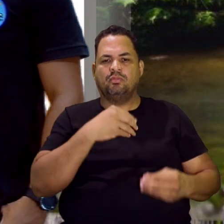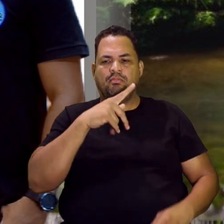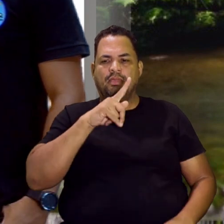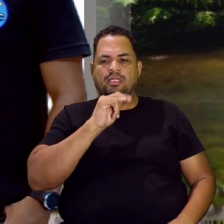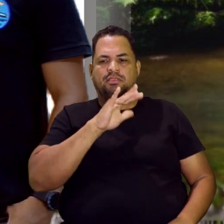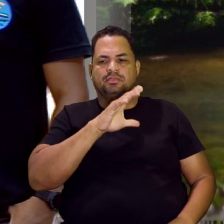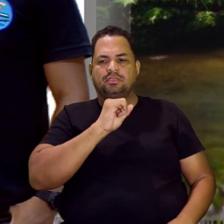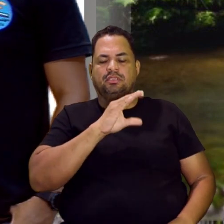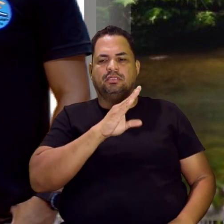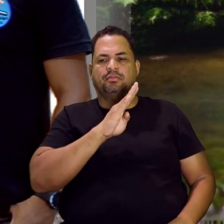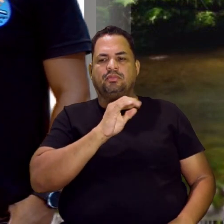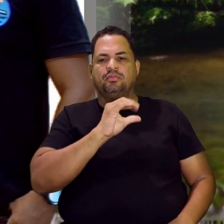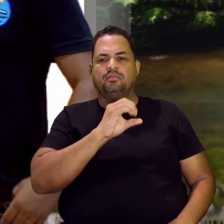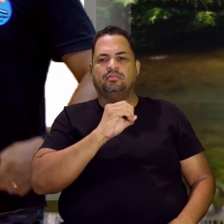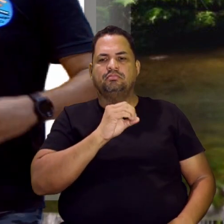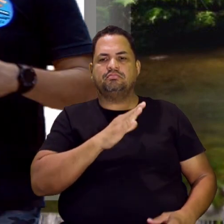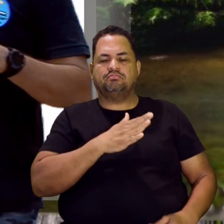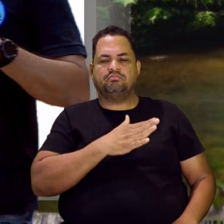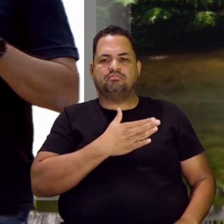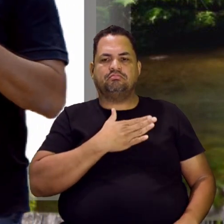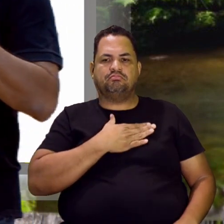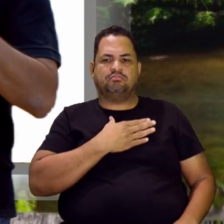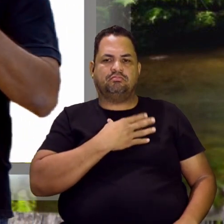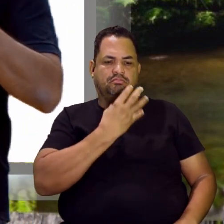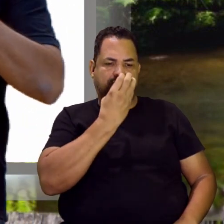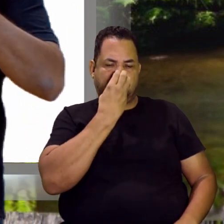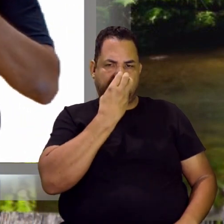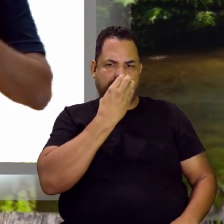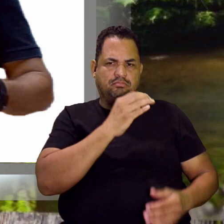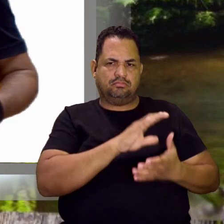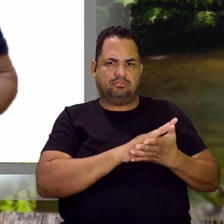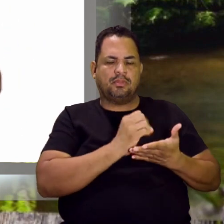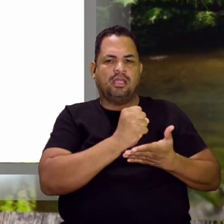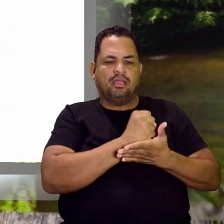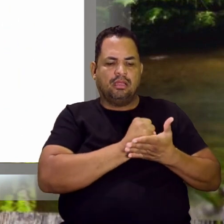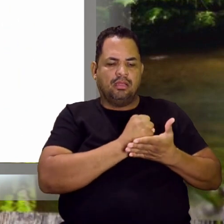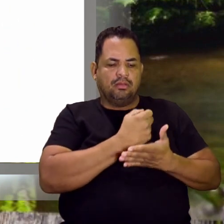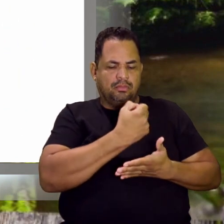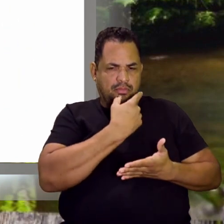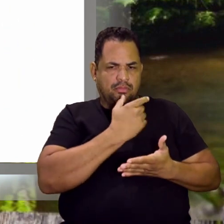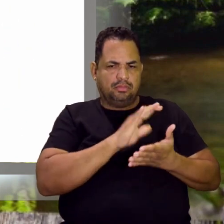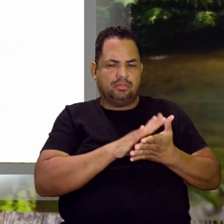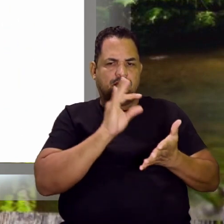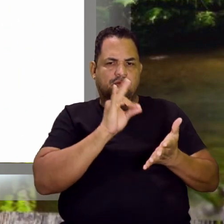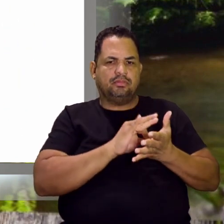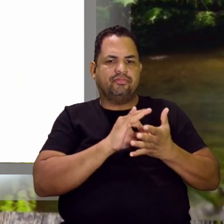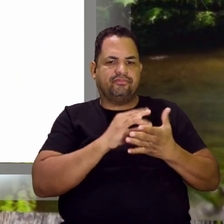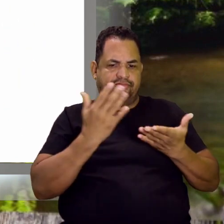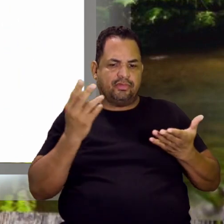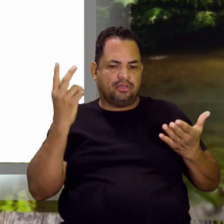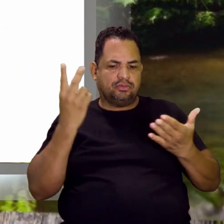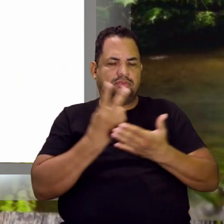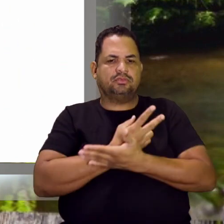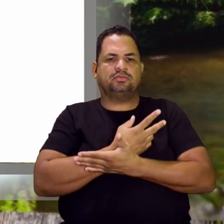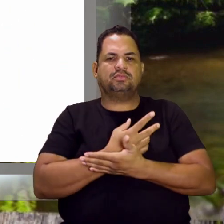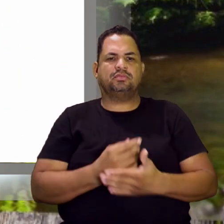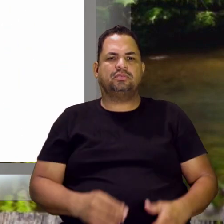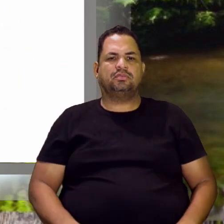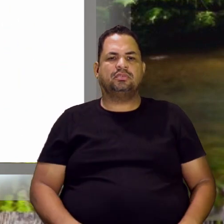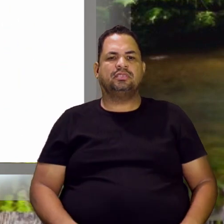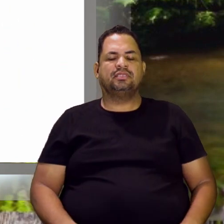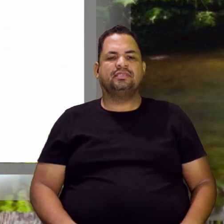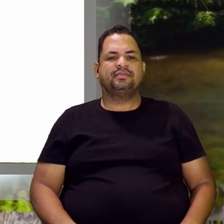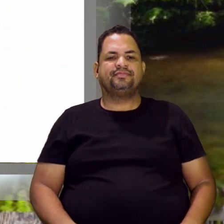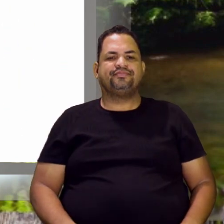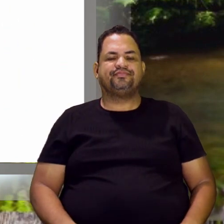o meu cão, mas eu estou achando que aquele remédio é o remédio realmente, de fato, que vai funcionar, né?